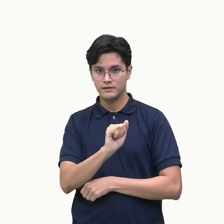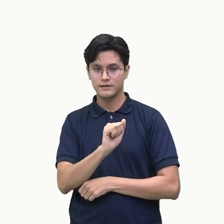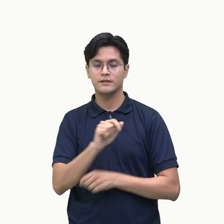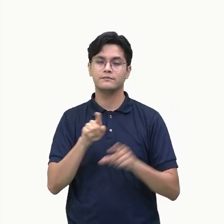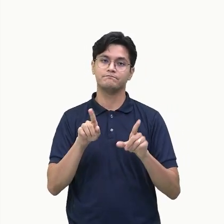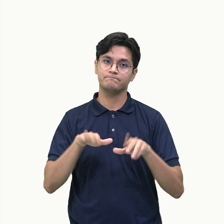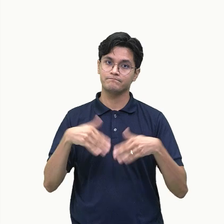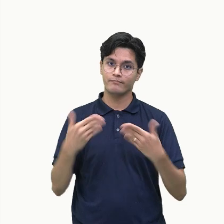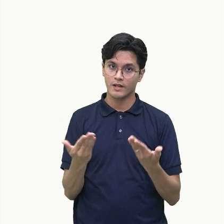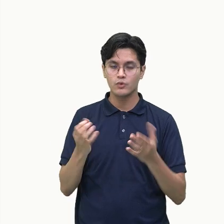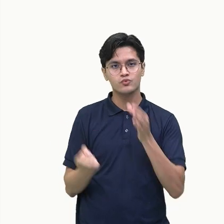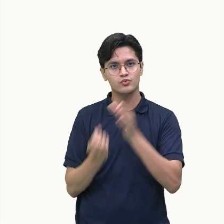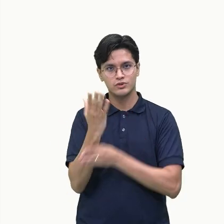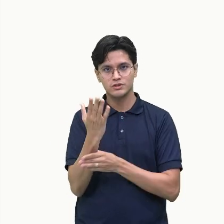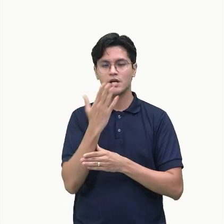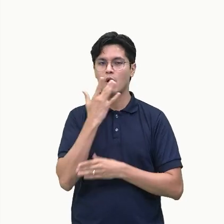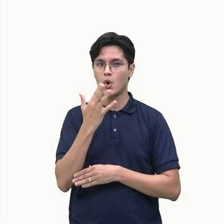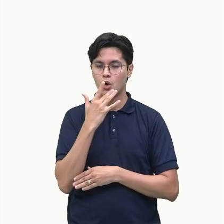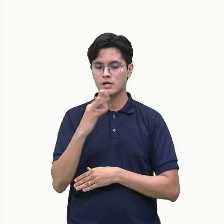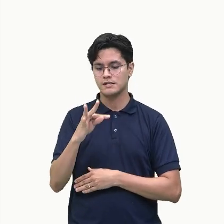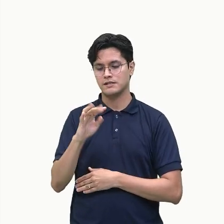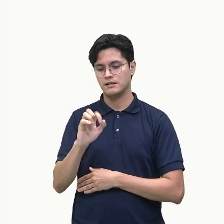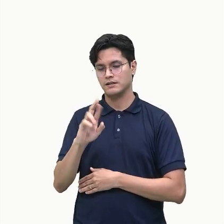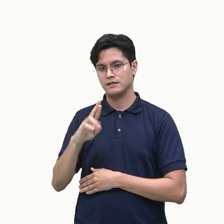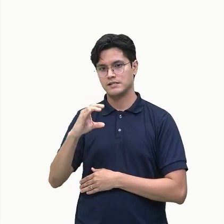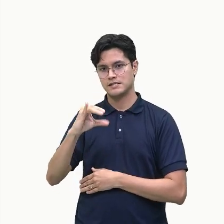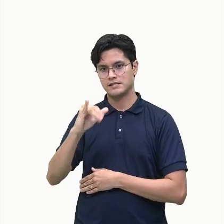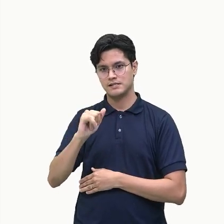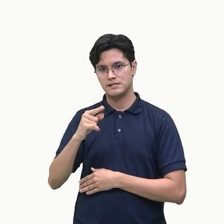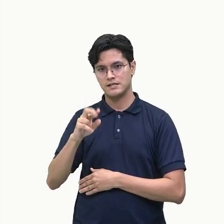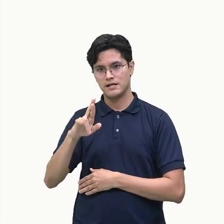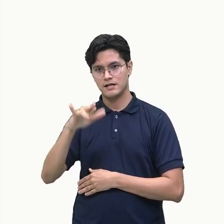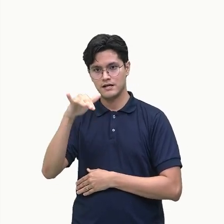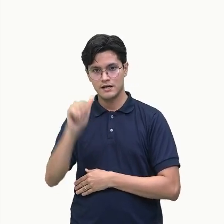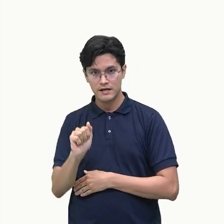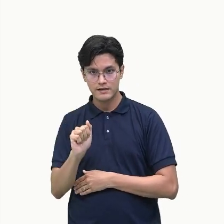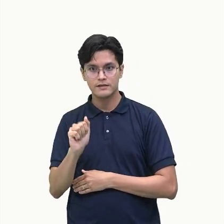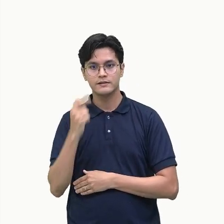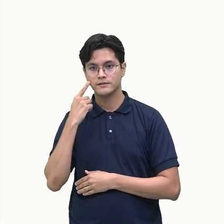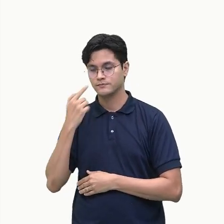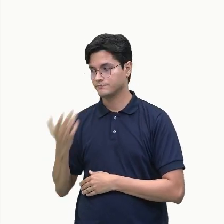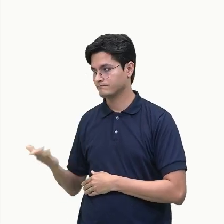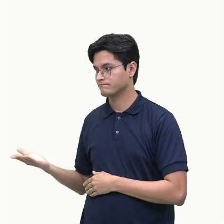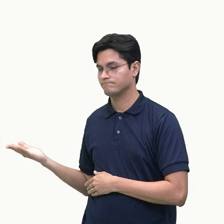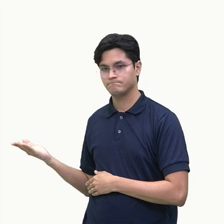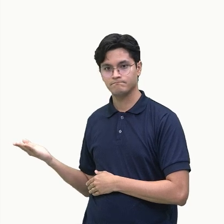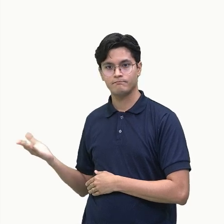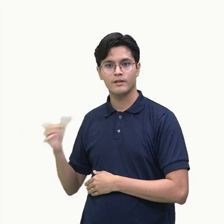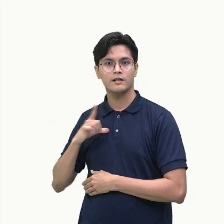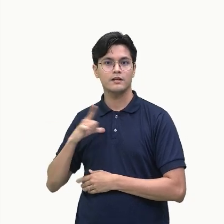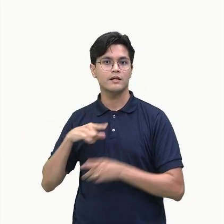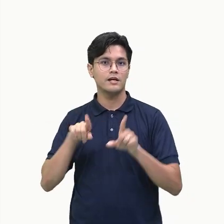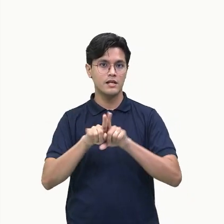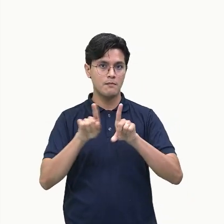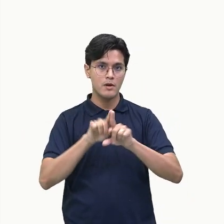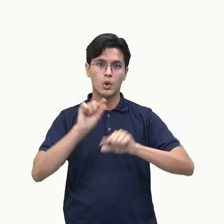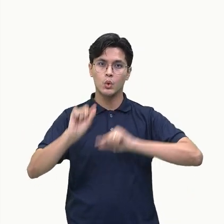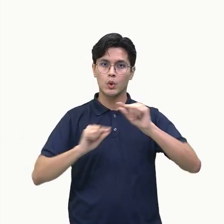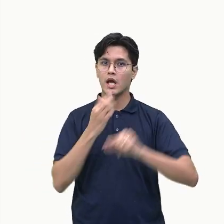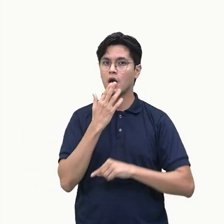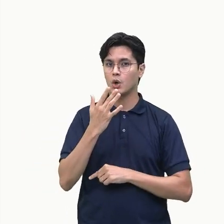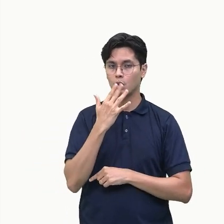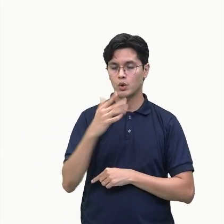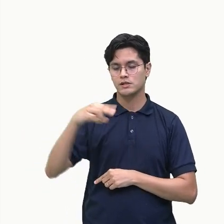estão misturadas, certo? O que ela vai estar compondo? E nós temos as cores neutras, que são o